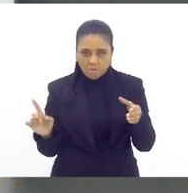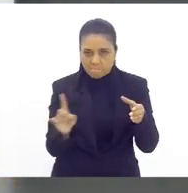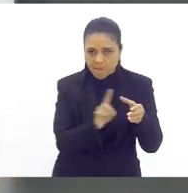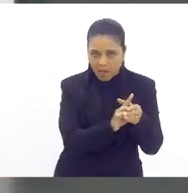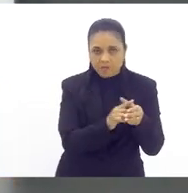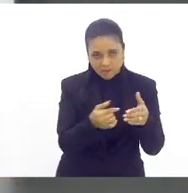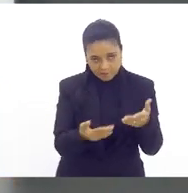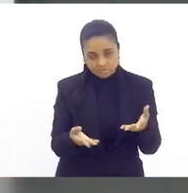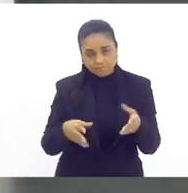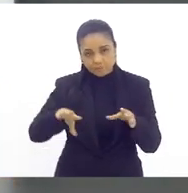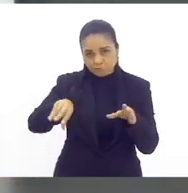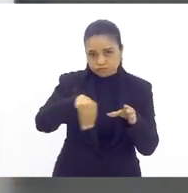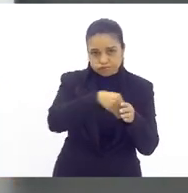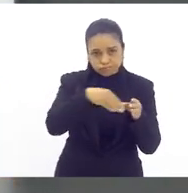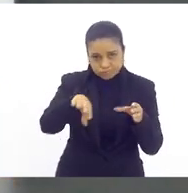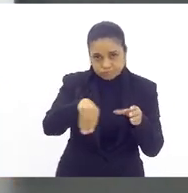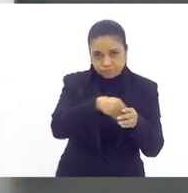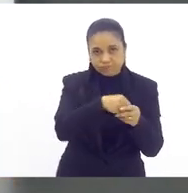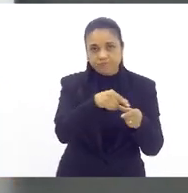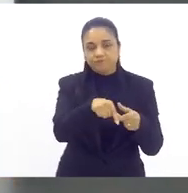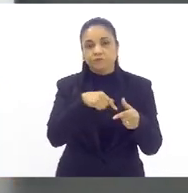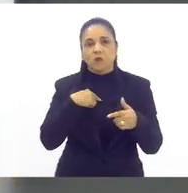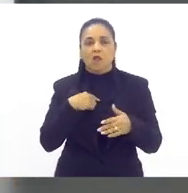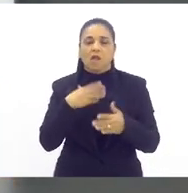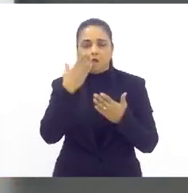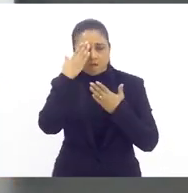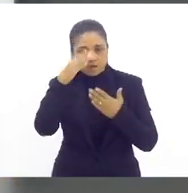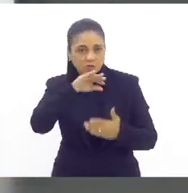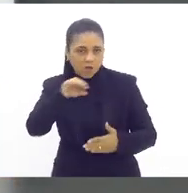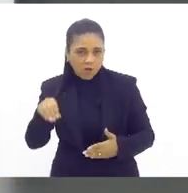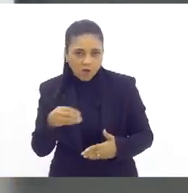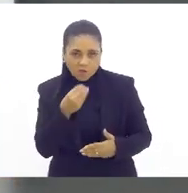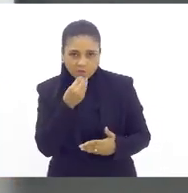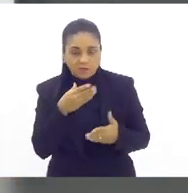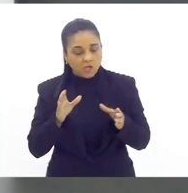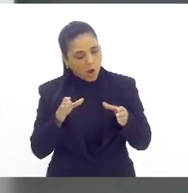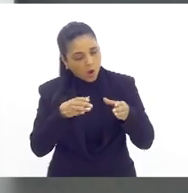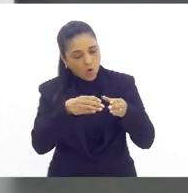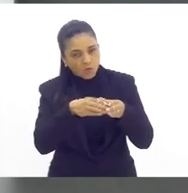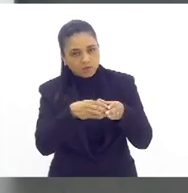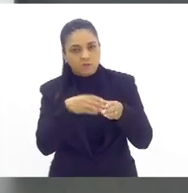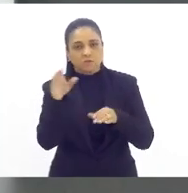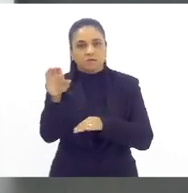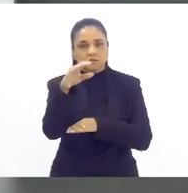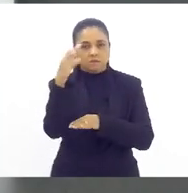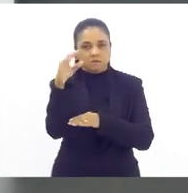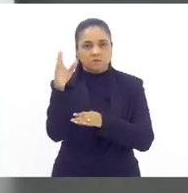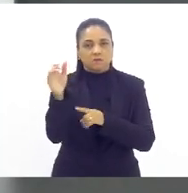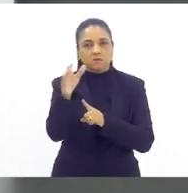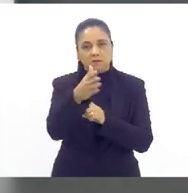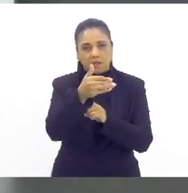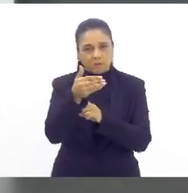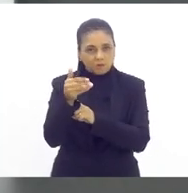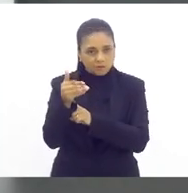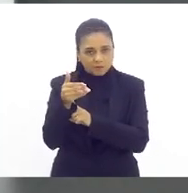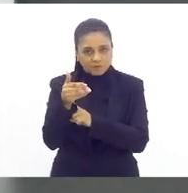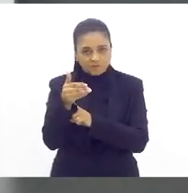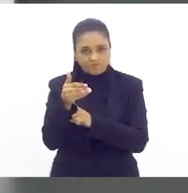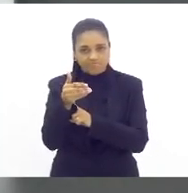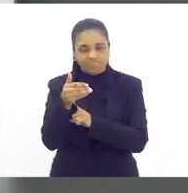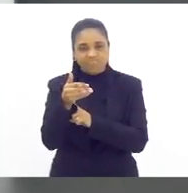agradeço aí a oportunidade né agradeça a comissão de ciência e tecnologia por